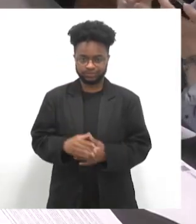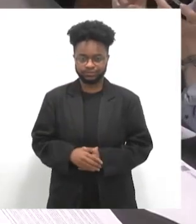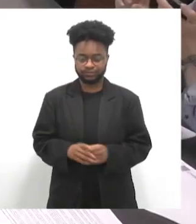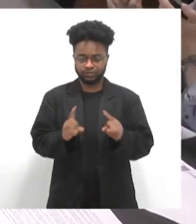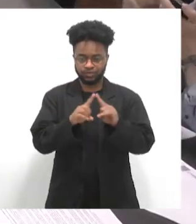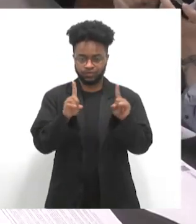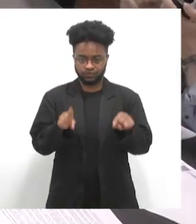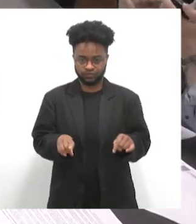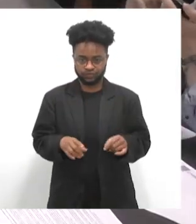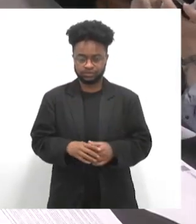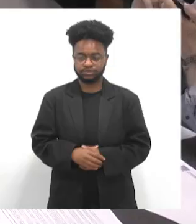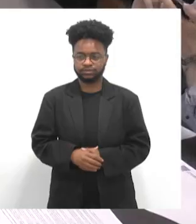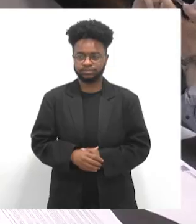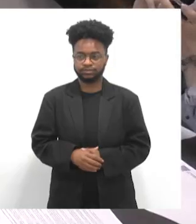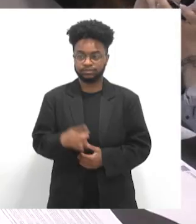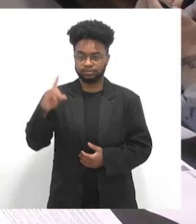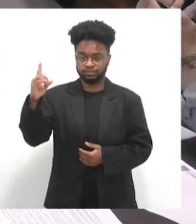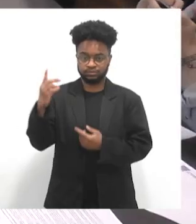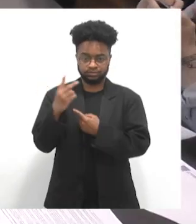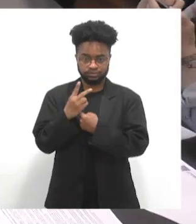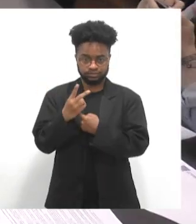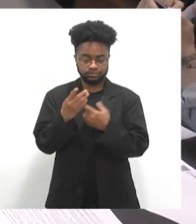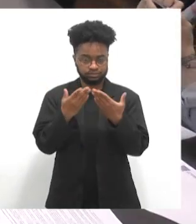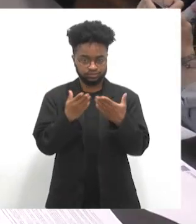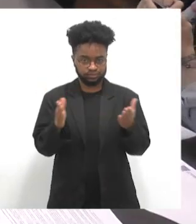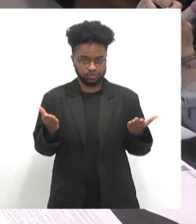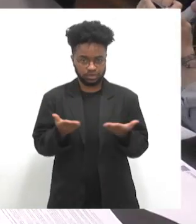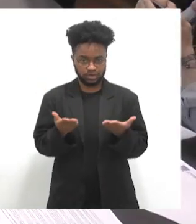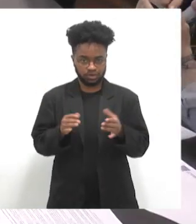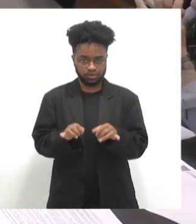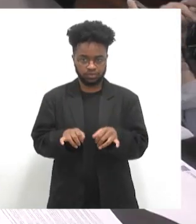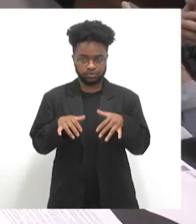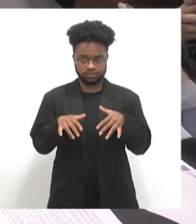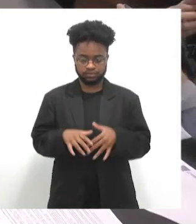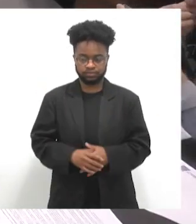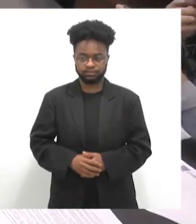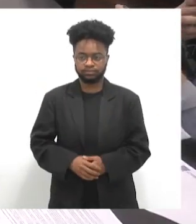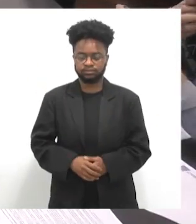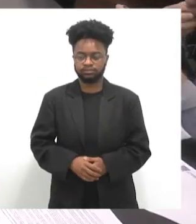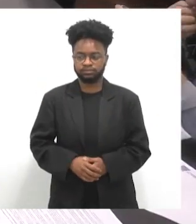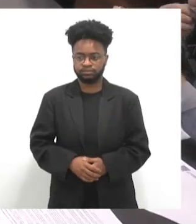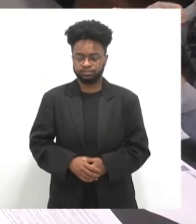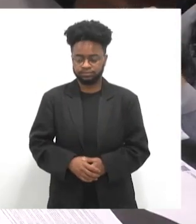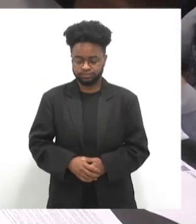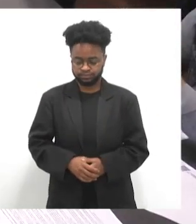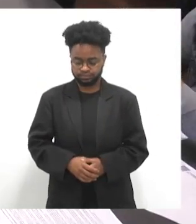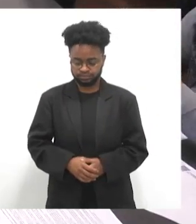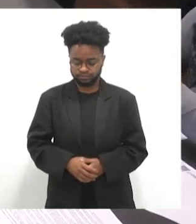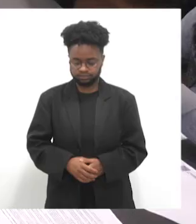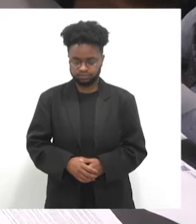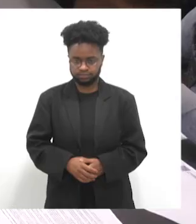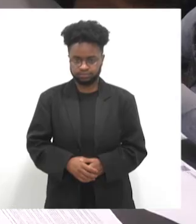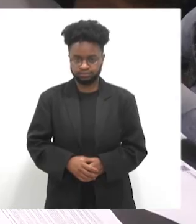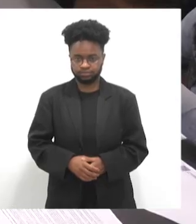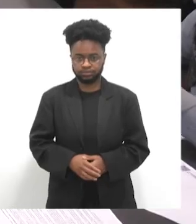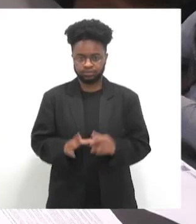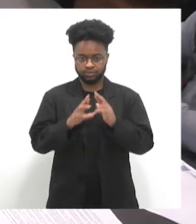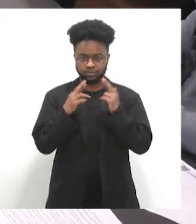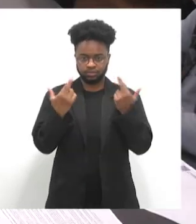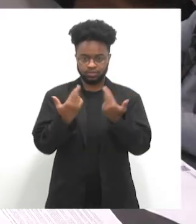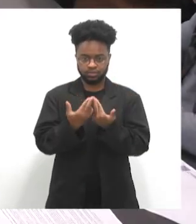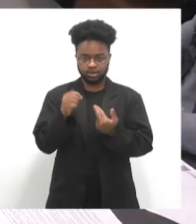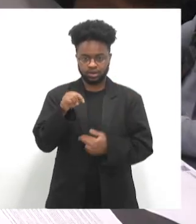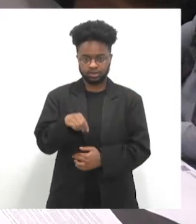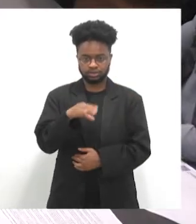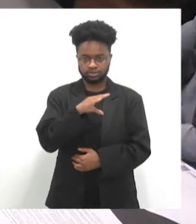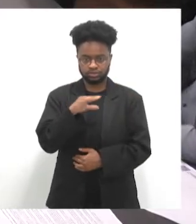servidores. Sob a proteção de Deus, damos início, então, à nossa reunião ordinária, Comissão de Constituição e